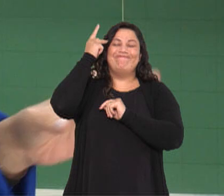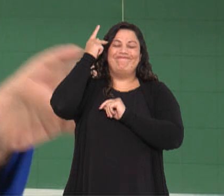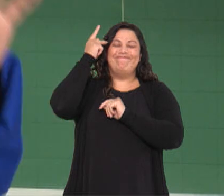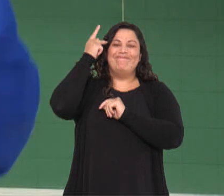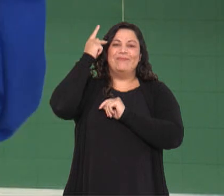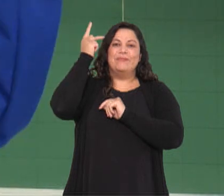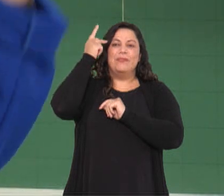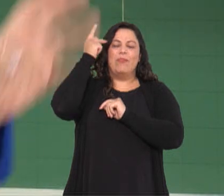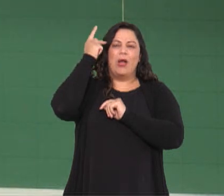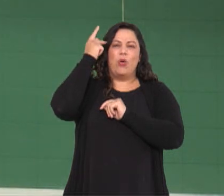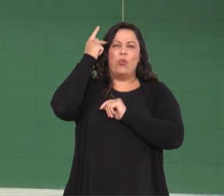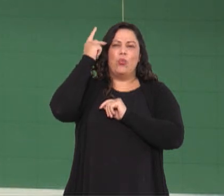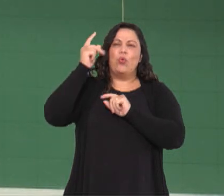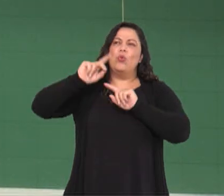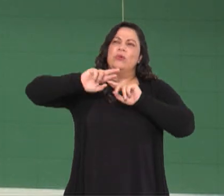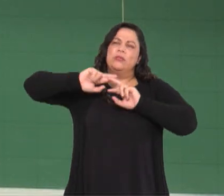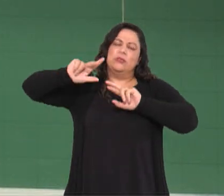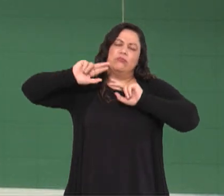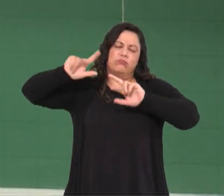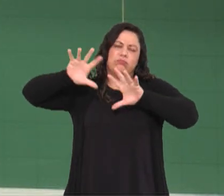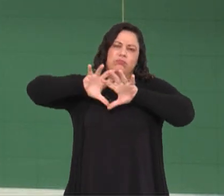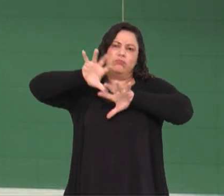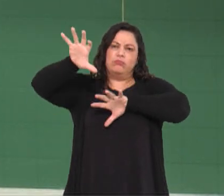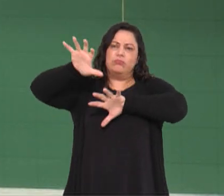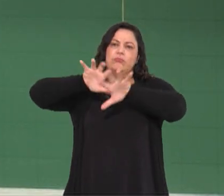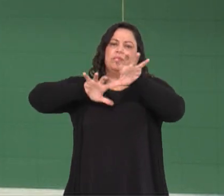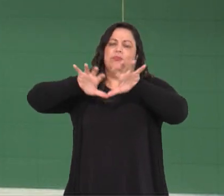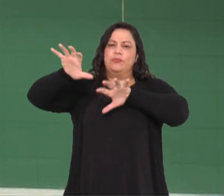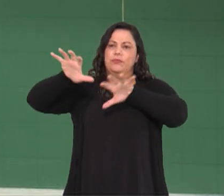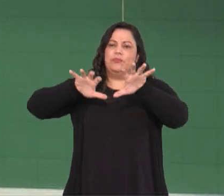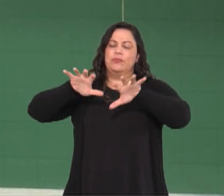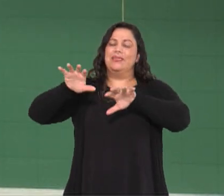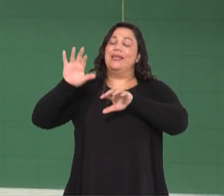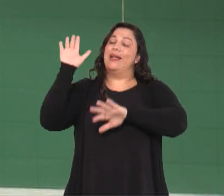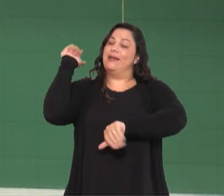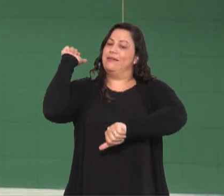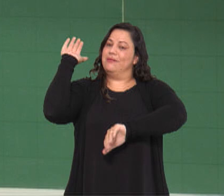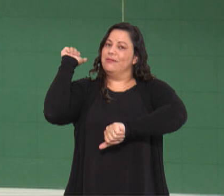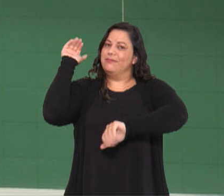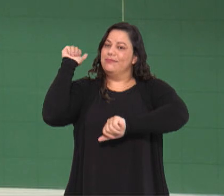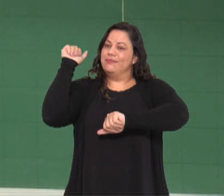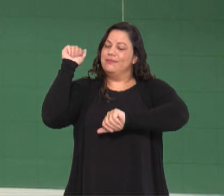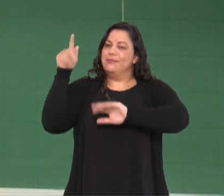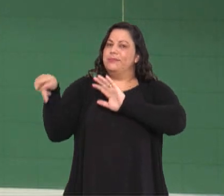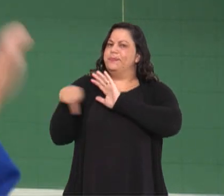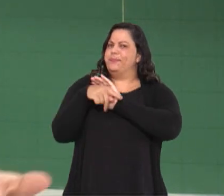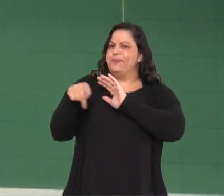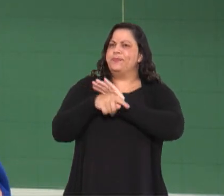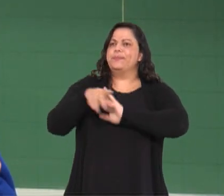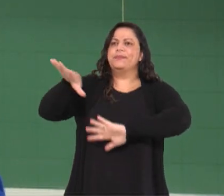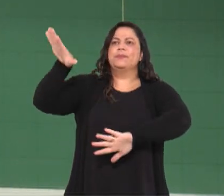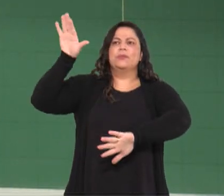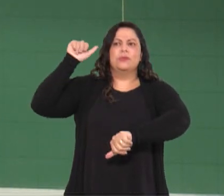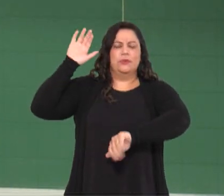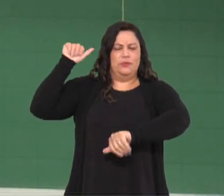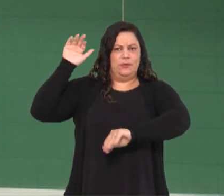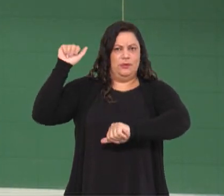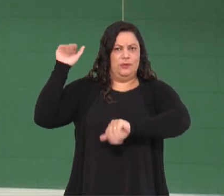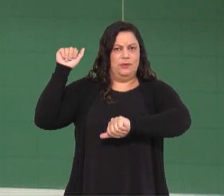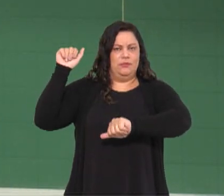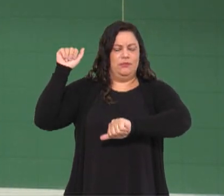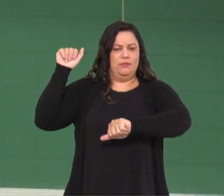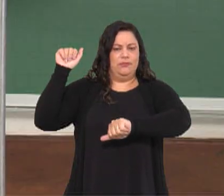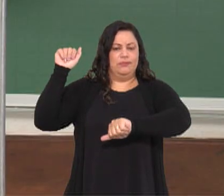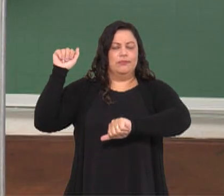todo o seu oeste, seu interior, pertencia, então, aí aos espanhóis, né, que trouxeram